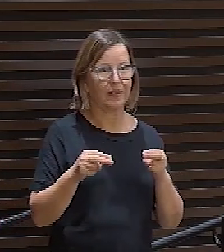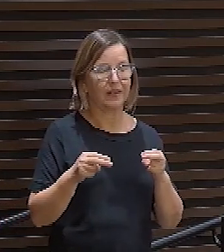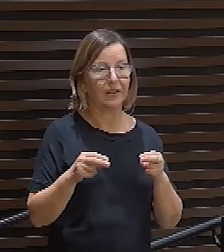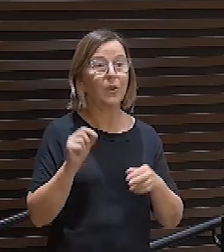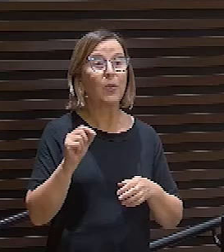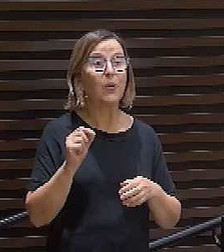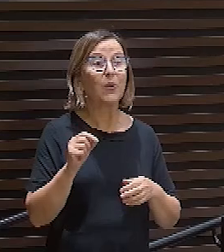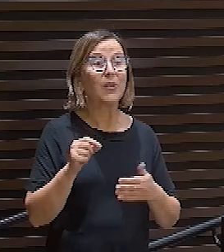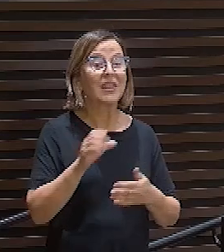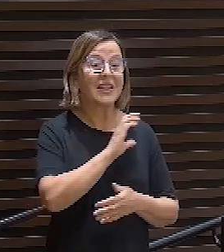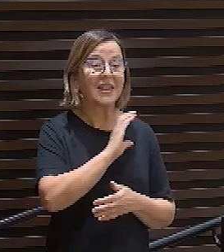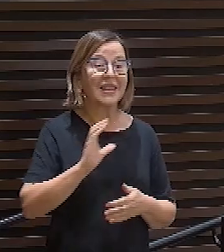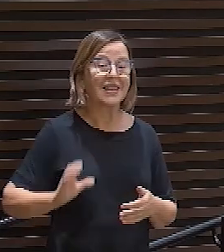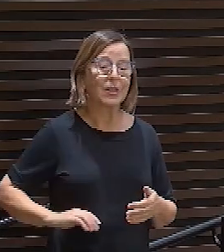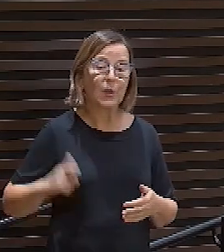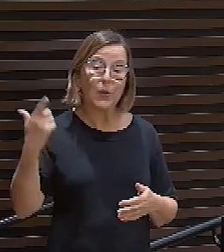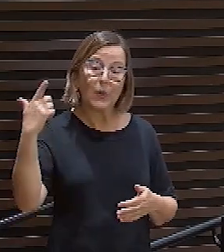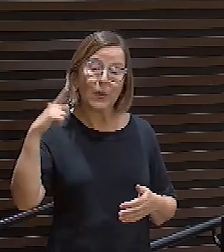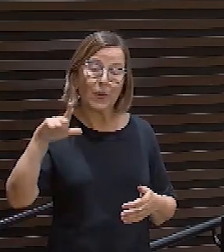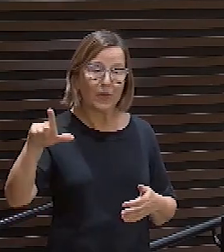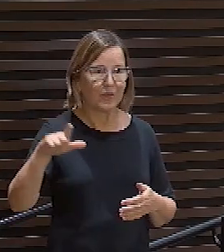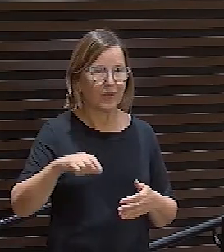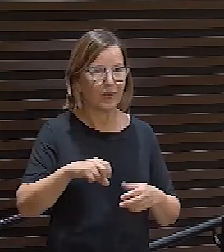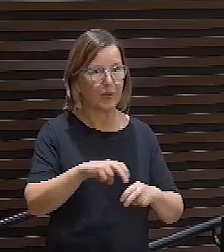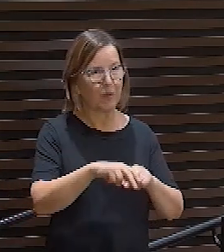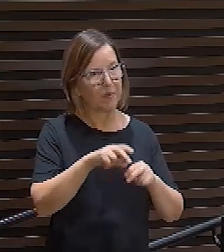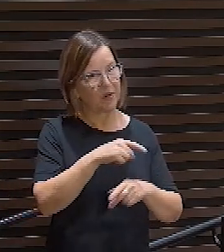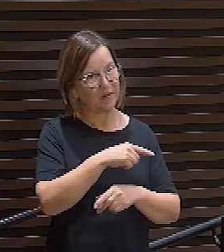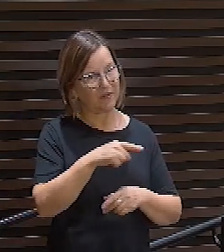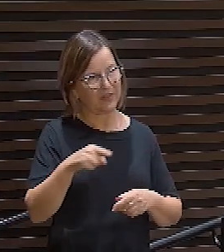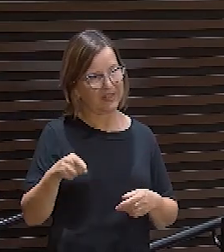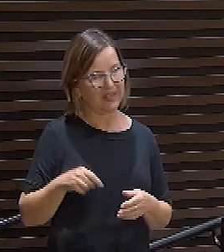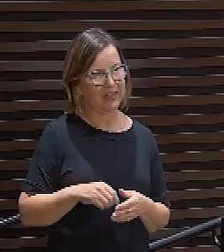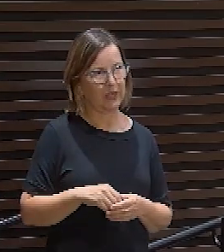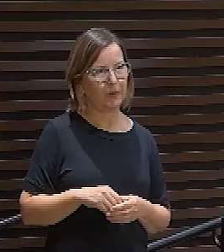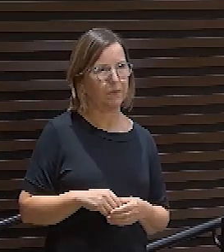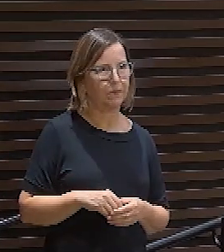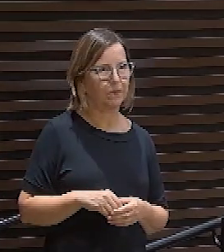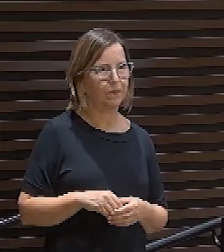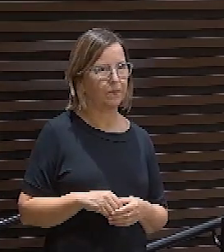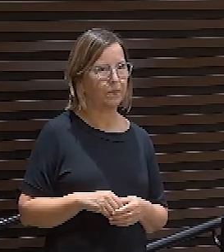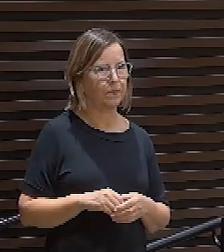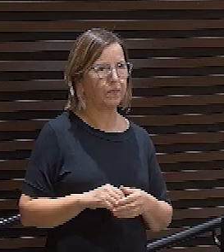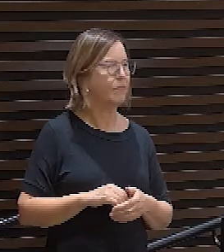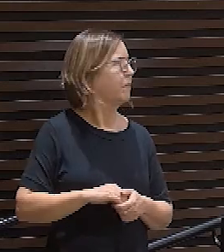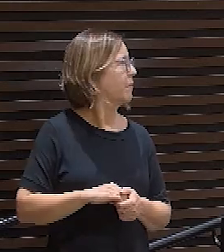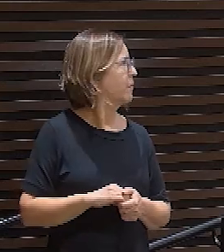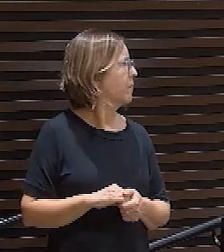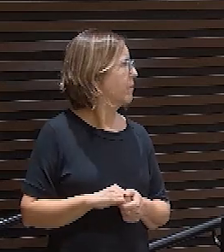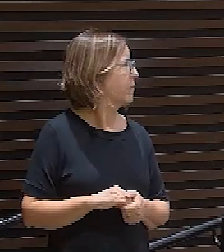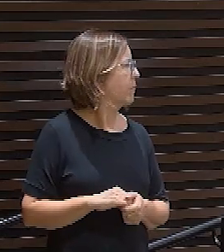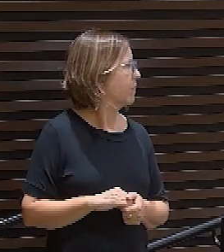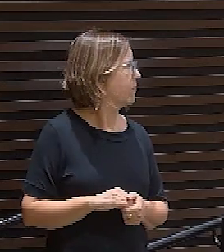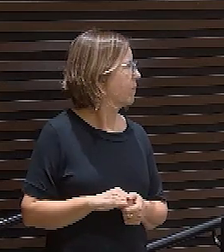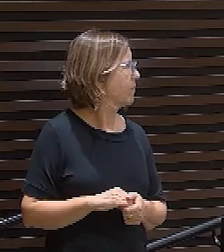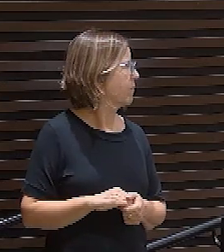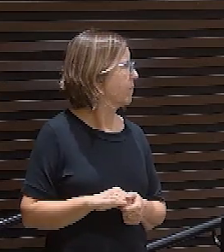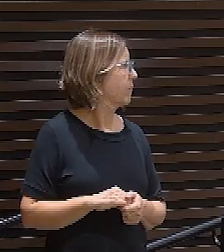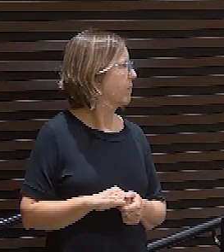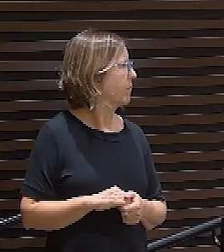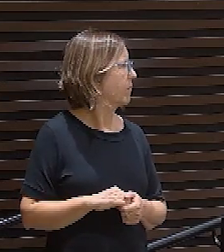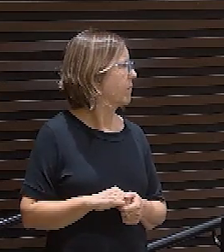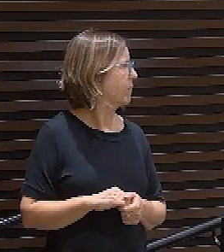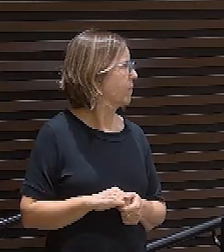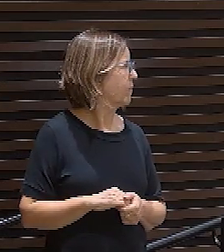Porque o que a gente espera para vencer o pecado? Como que eu vou vencer o pecado? Como que eu vou lutar as minhas batalhas? Muito bonita essa tal